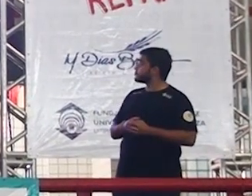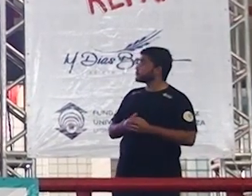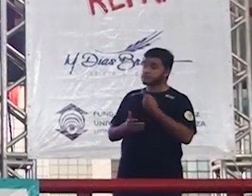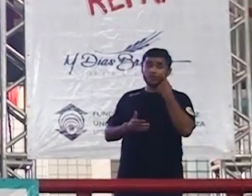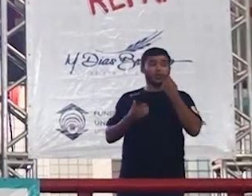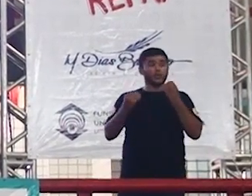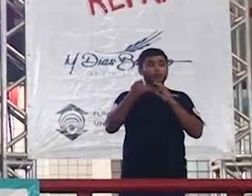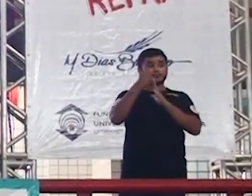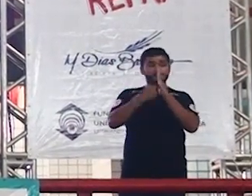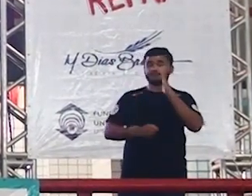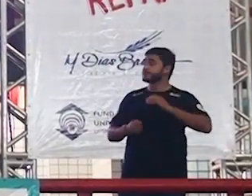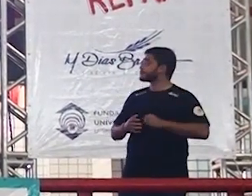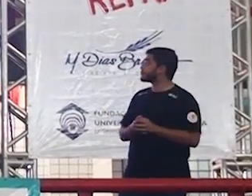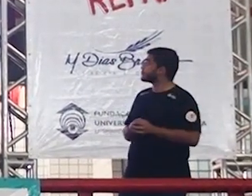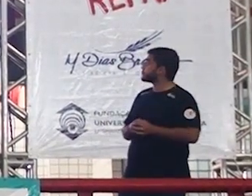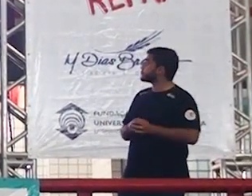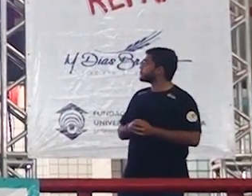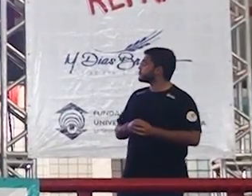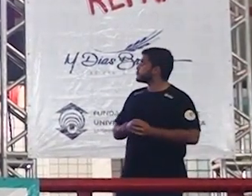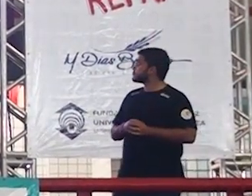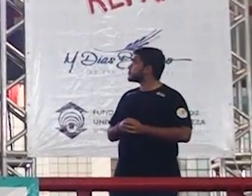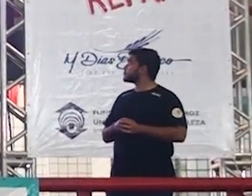redação.